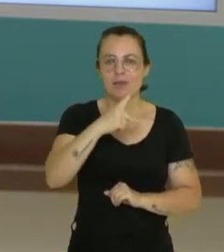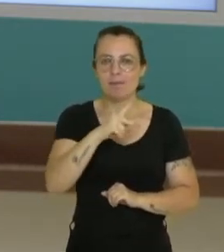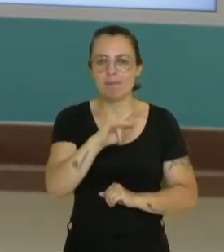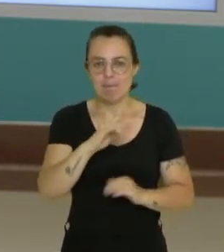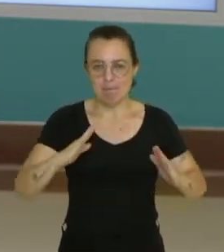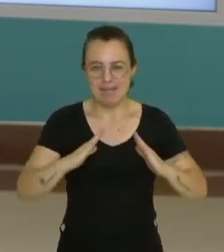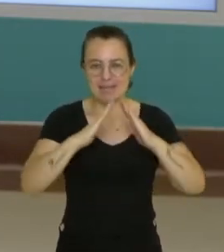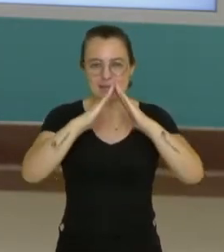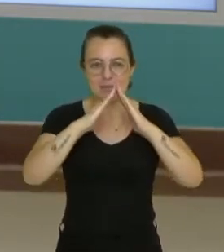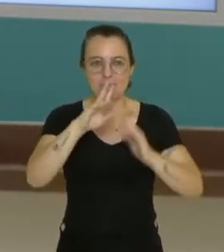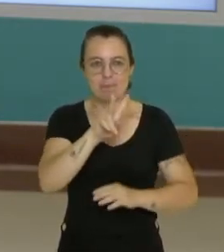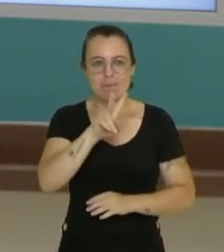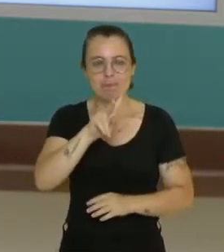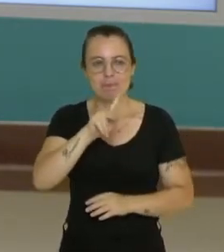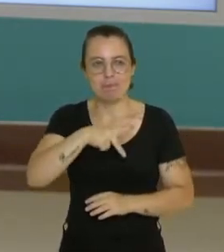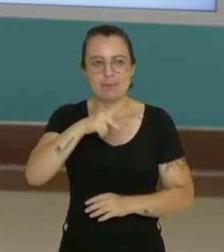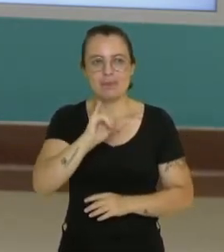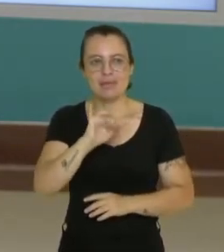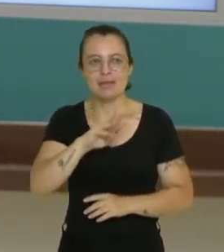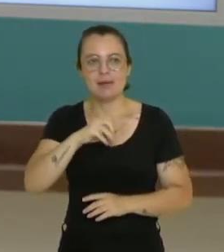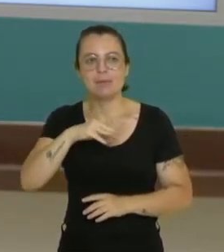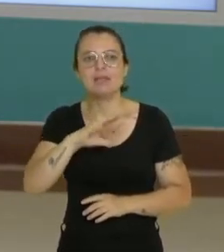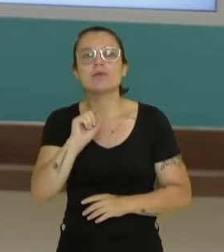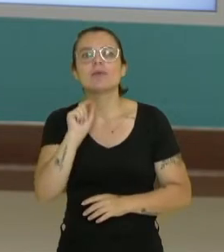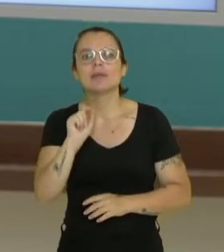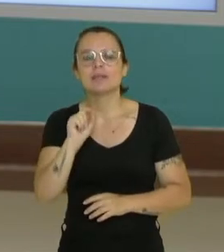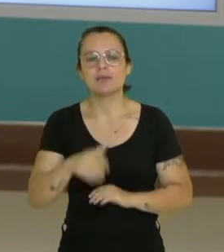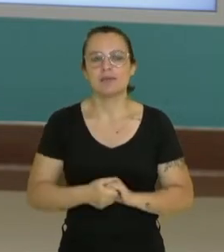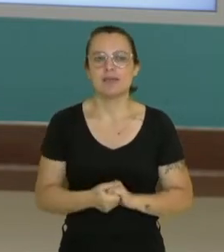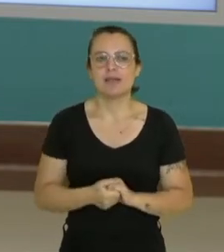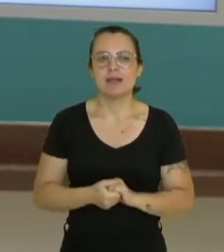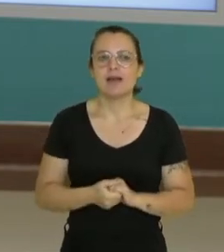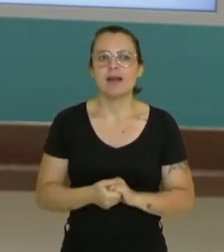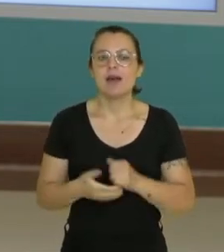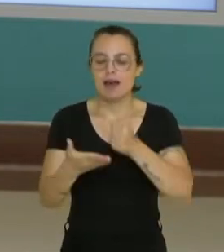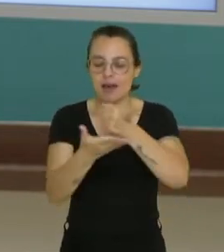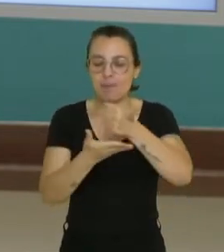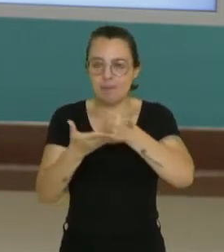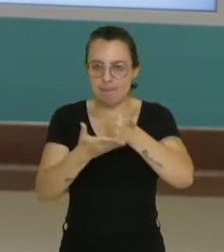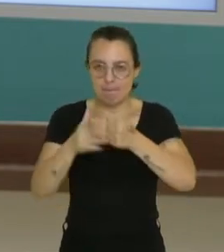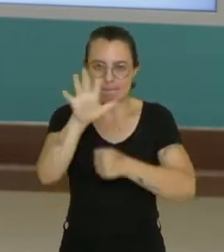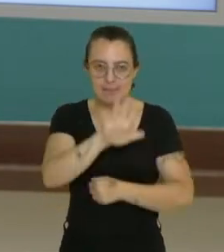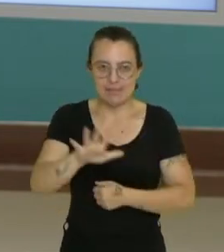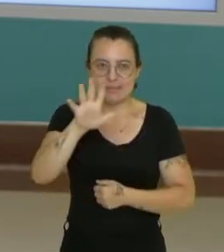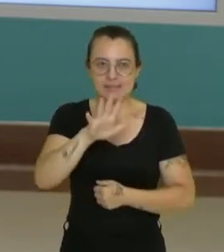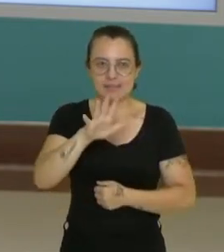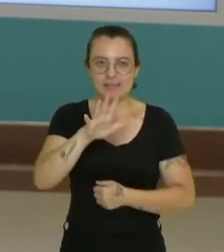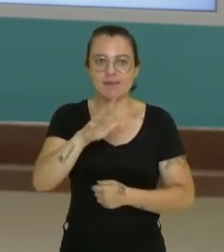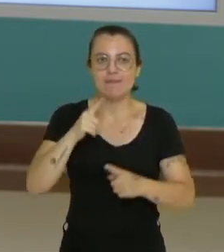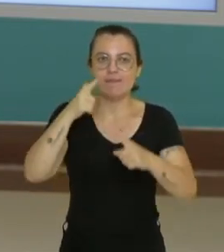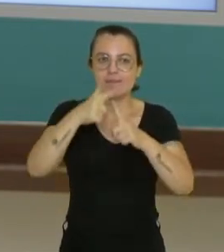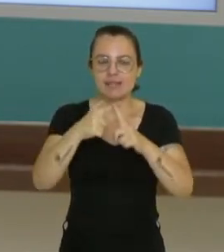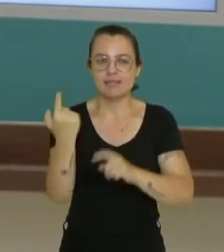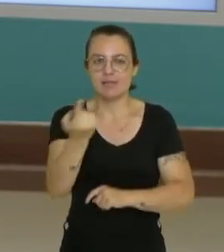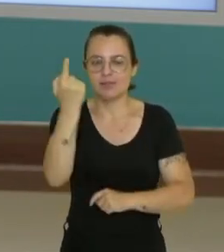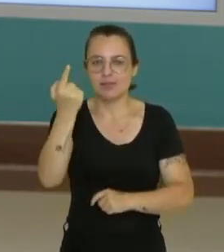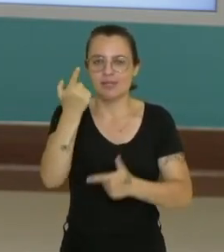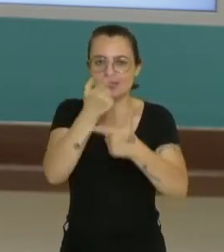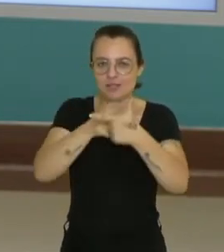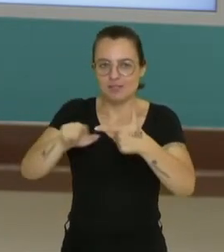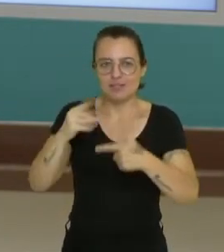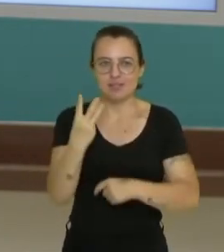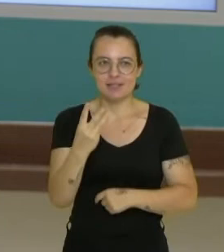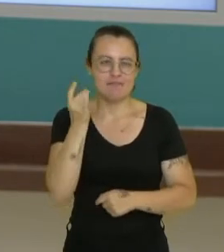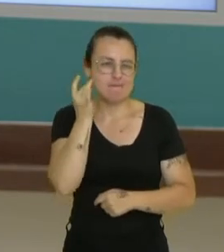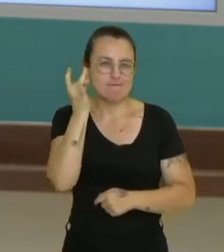como exemplo, vai ser a área da base vezes a altura dividido por 3. Viu?